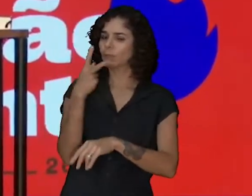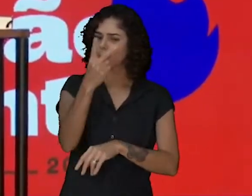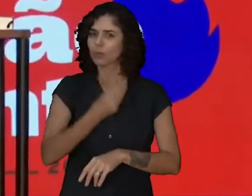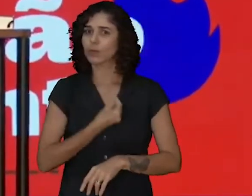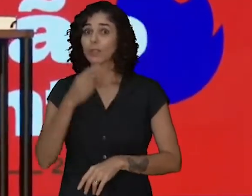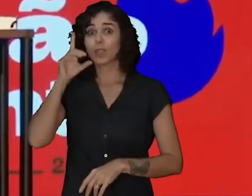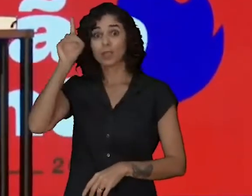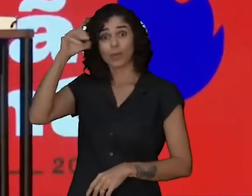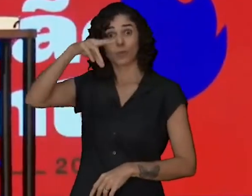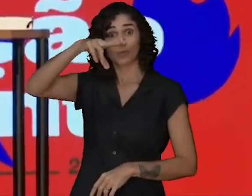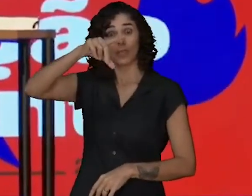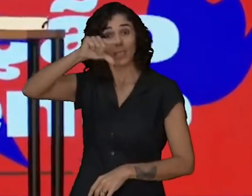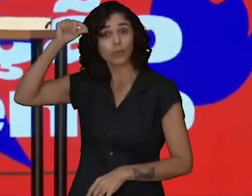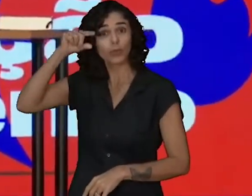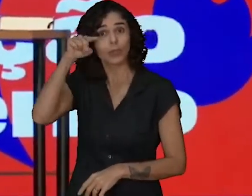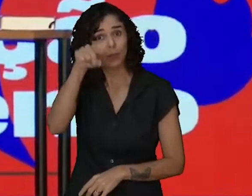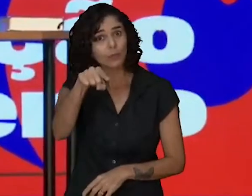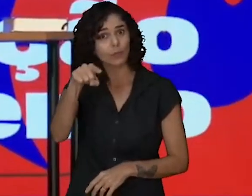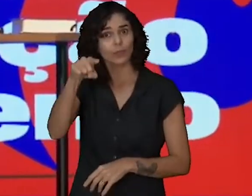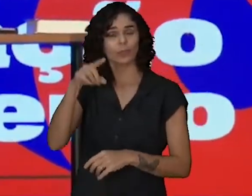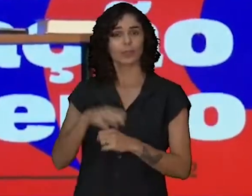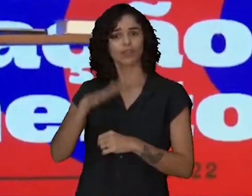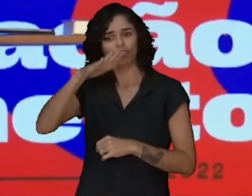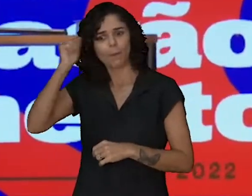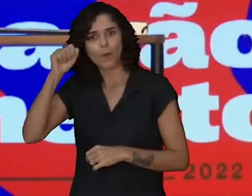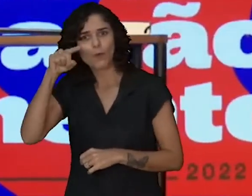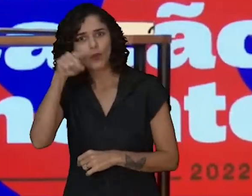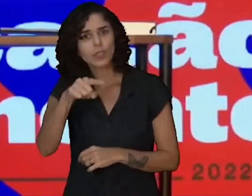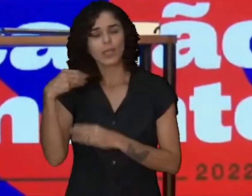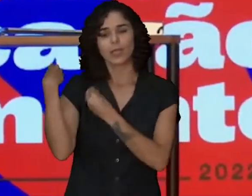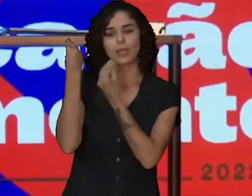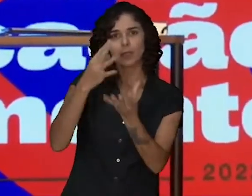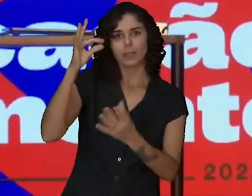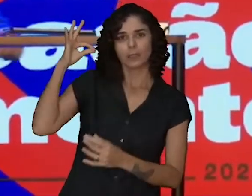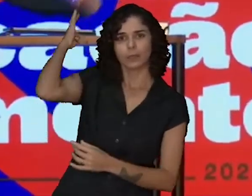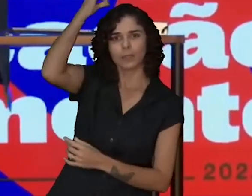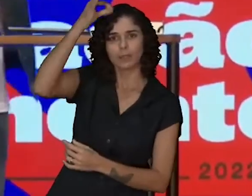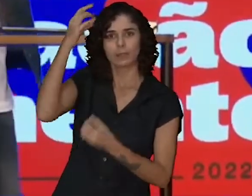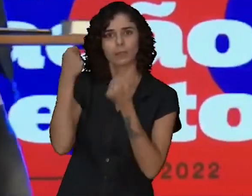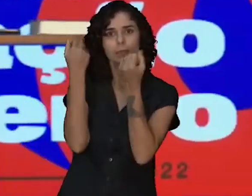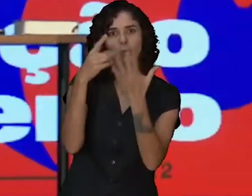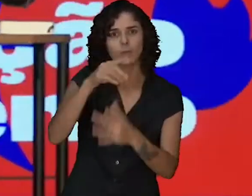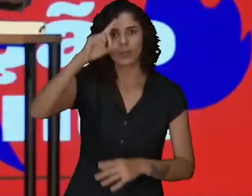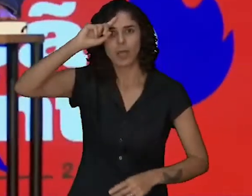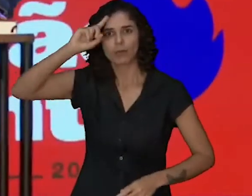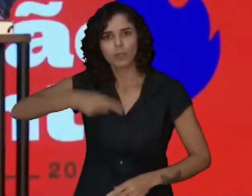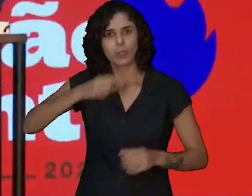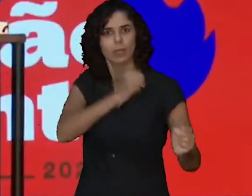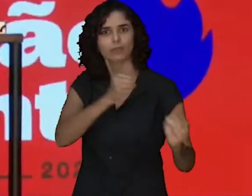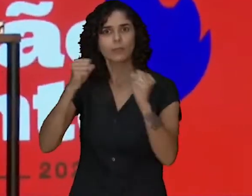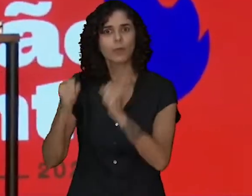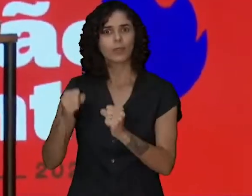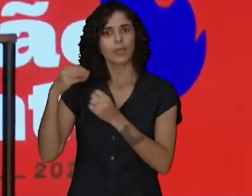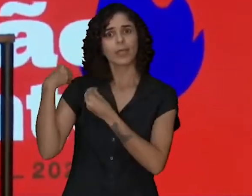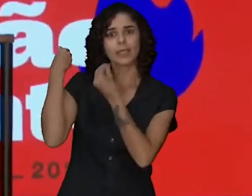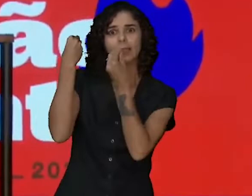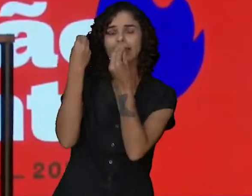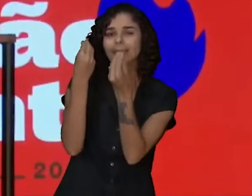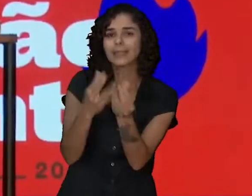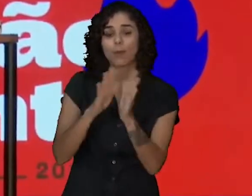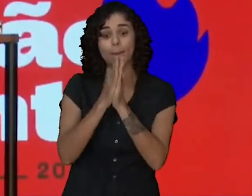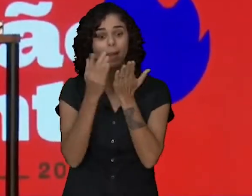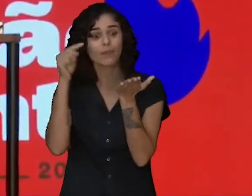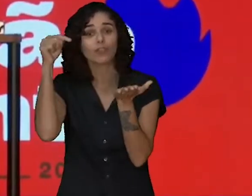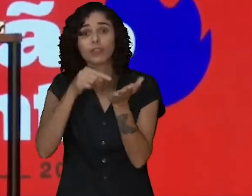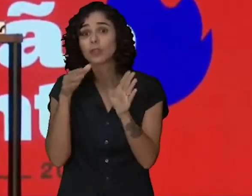chamou você, Ele deu o Espírito para te dar poder e autoridade, Ele te deu a palavra como orientação,